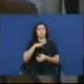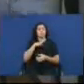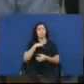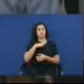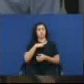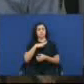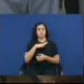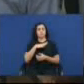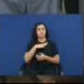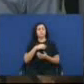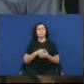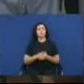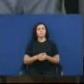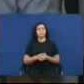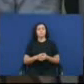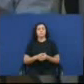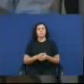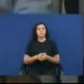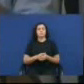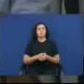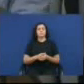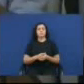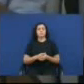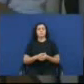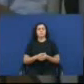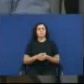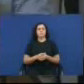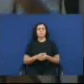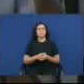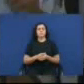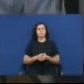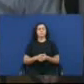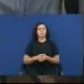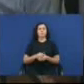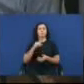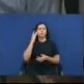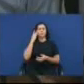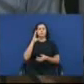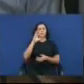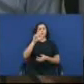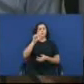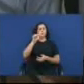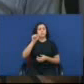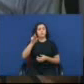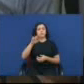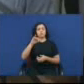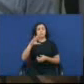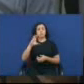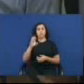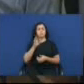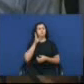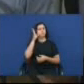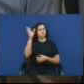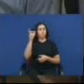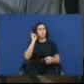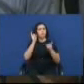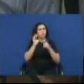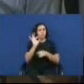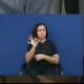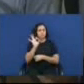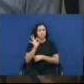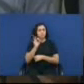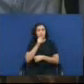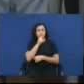nossa cidade. Os companheiros muito provavelmente a Clarice já esteve lá na FAAL numa das reuniões da Economia Solidária. Não,